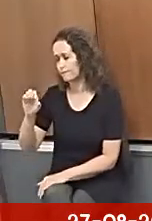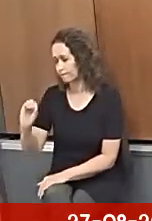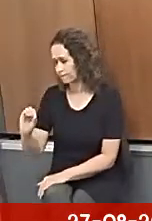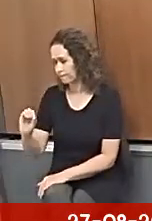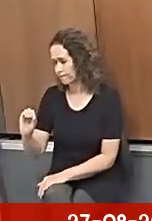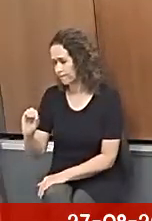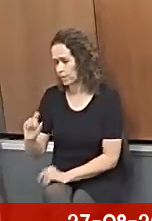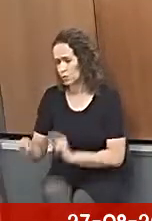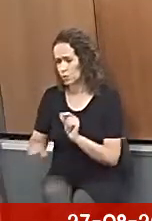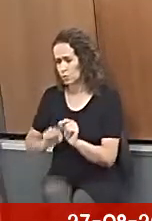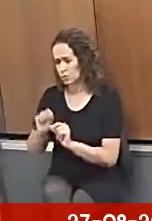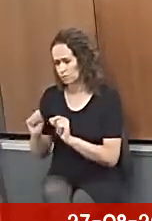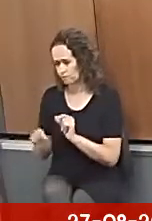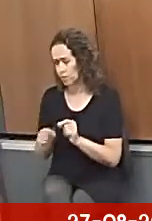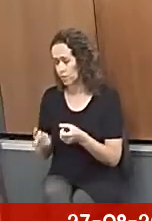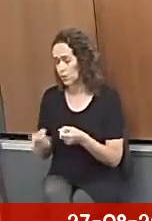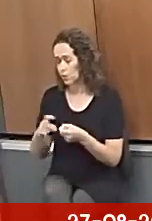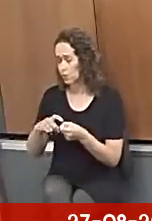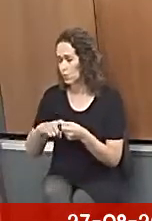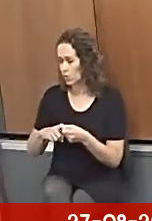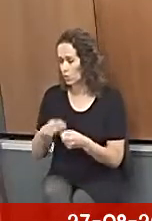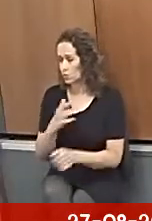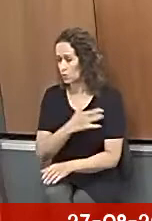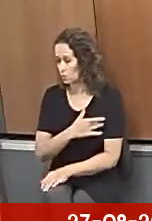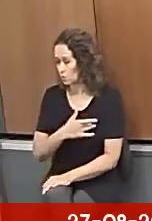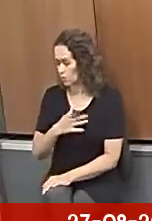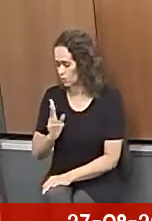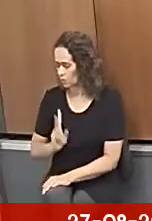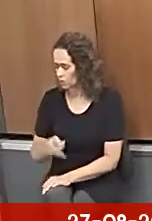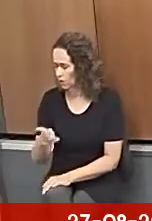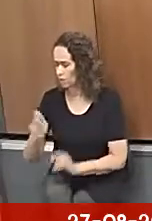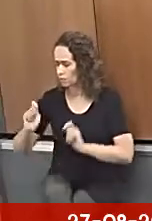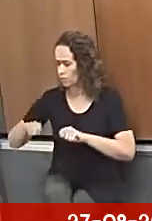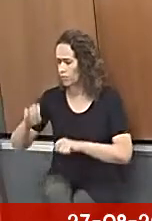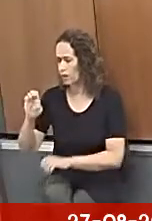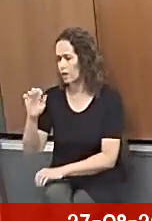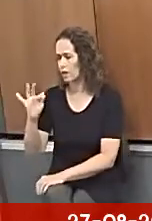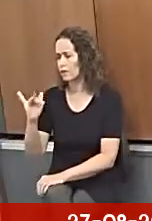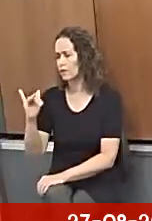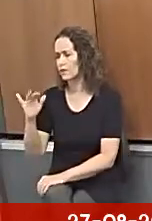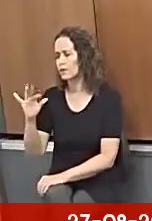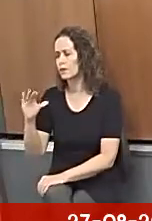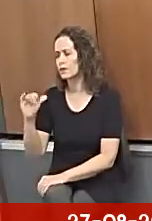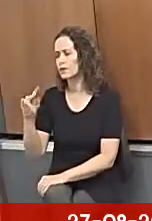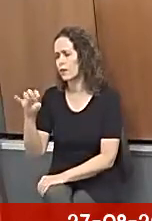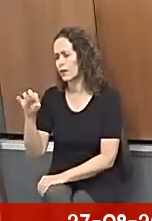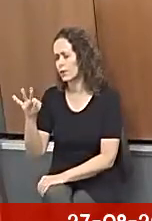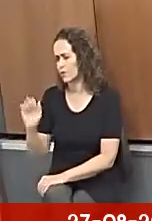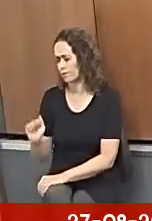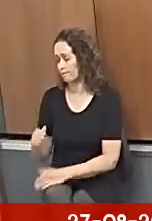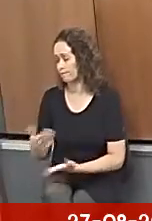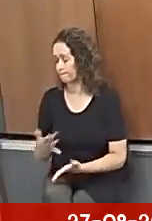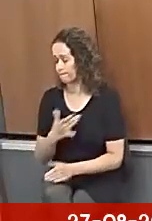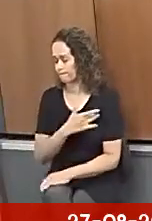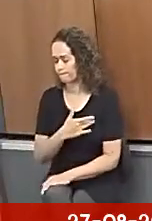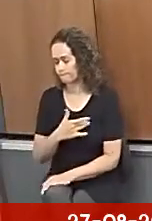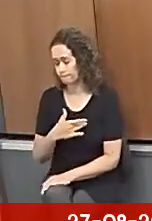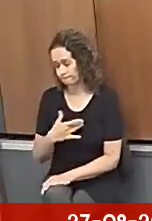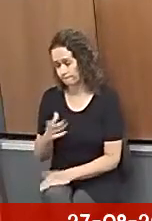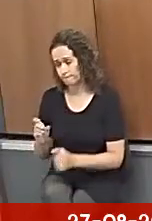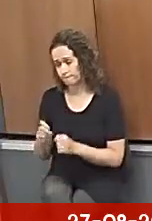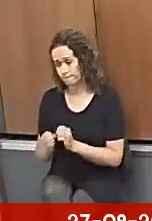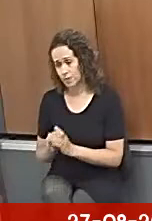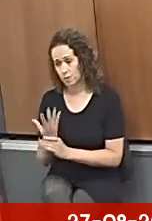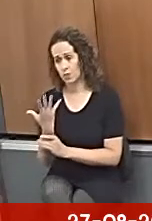relação ao sócio cruzeiro sempre eficiente que o cruzeiro criou pra contemplar o portador de